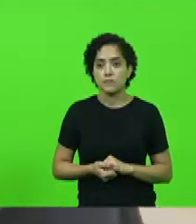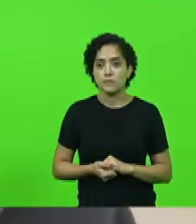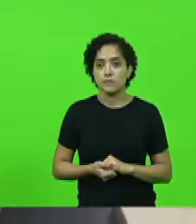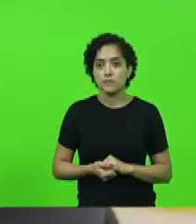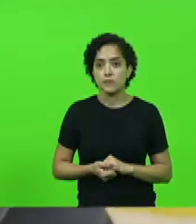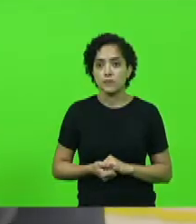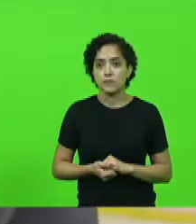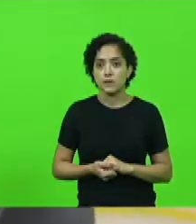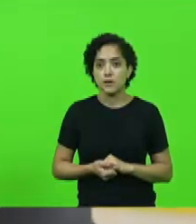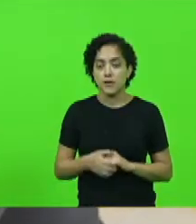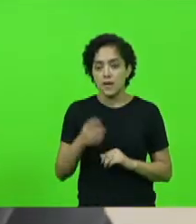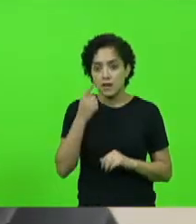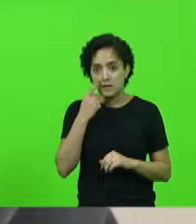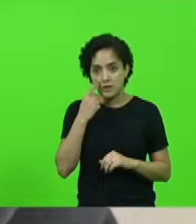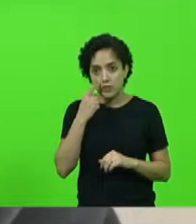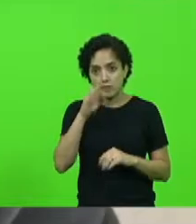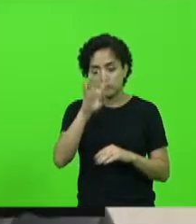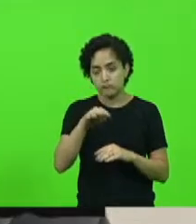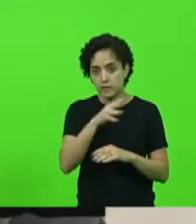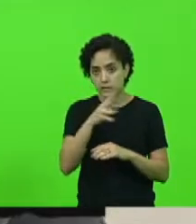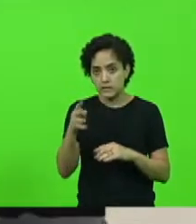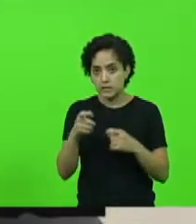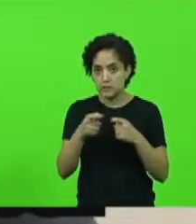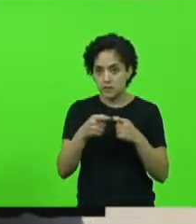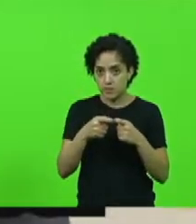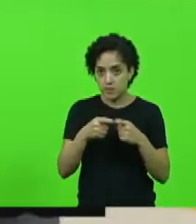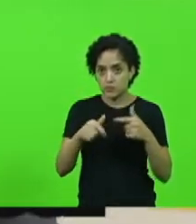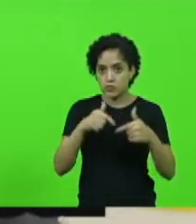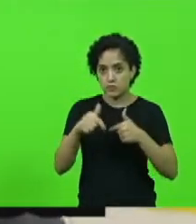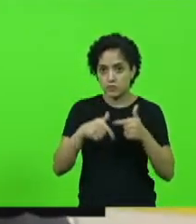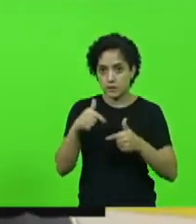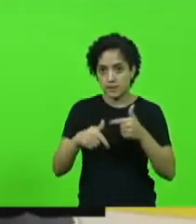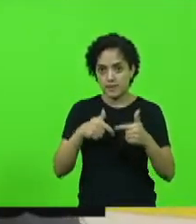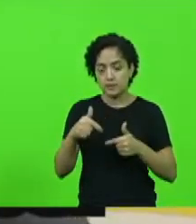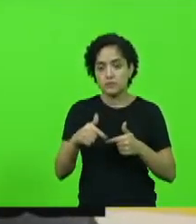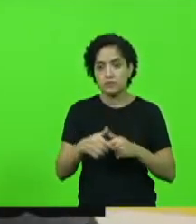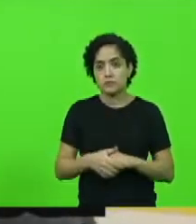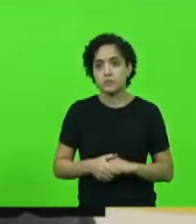Se eu verifiquei as escalas dos médicos, tá, que estavam de serviço.